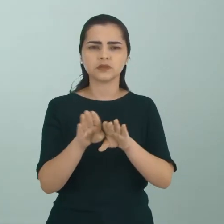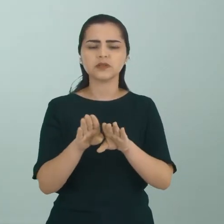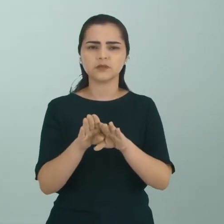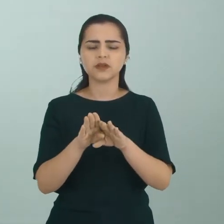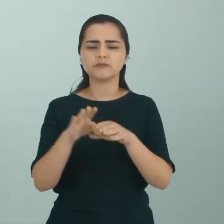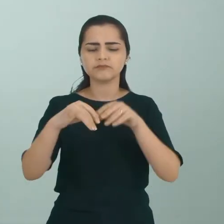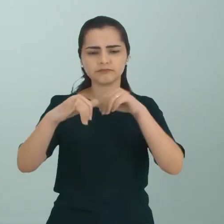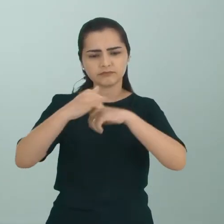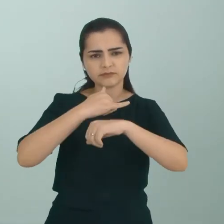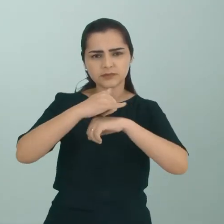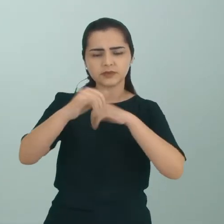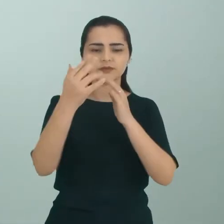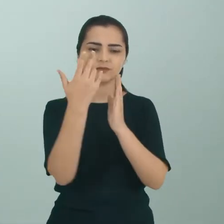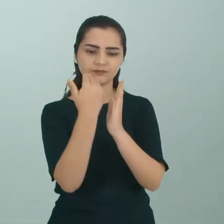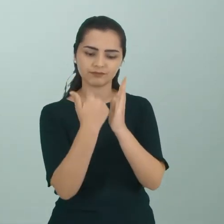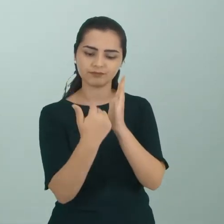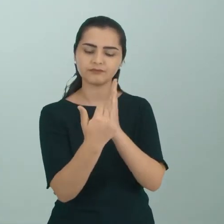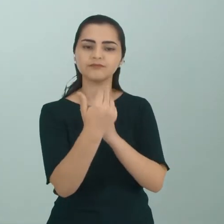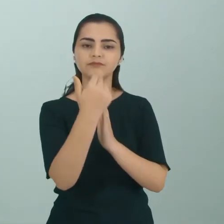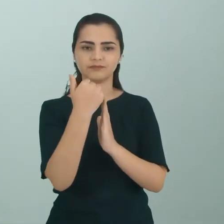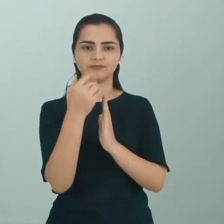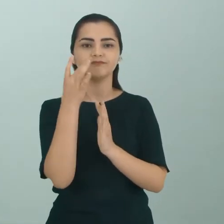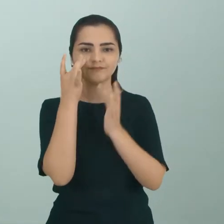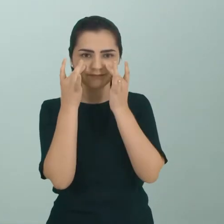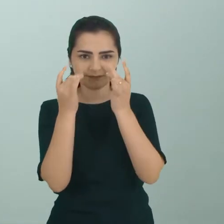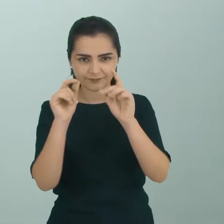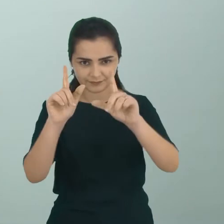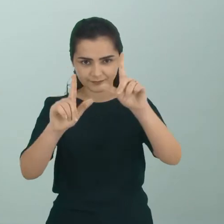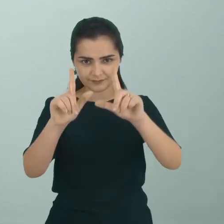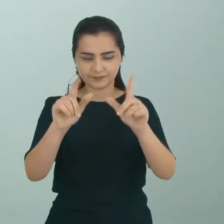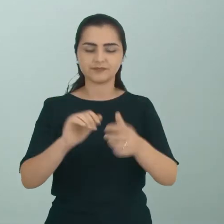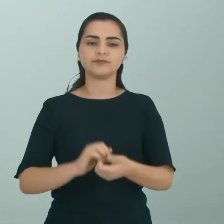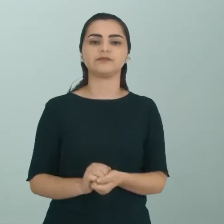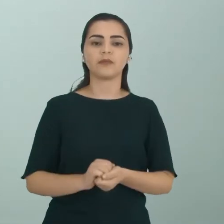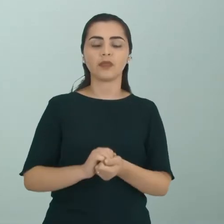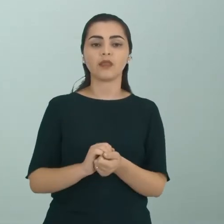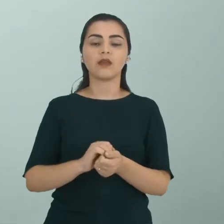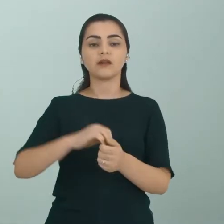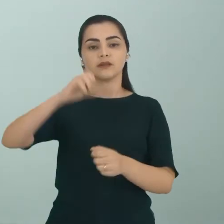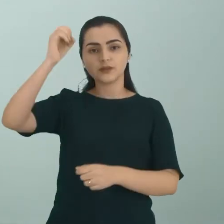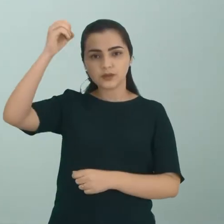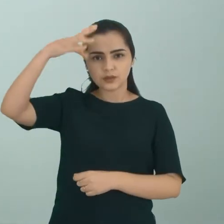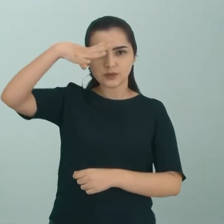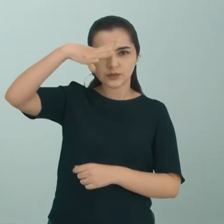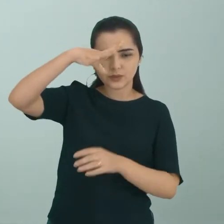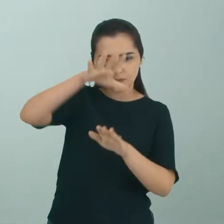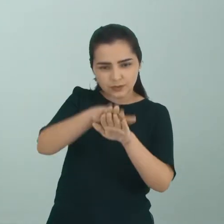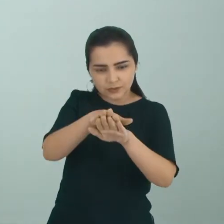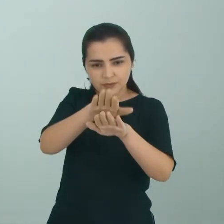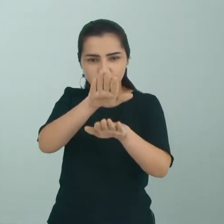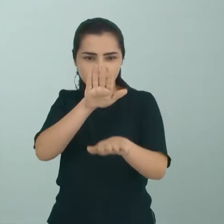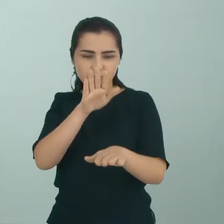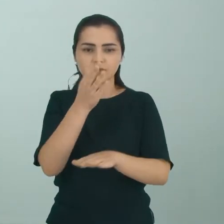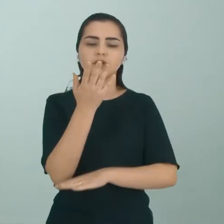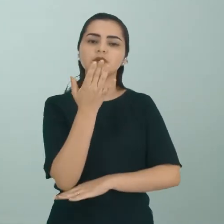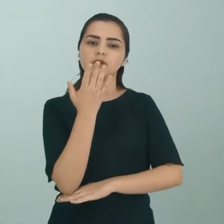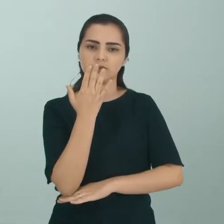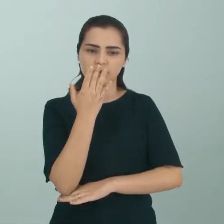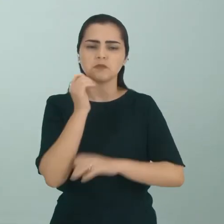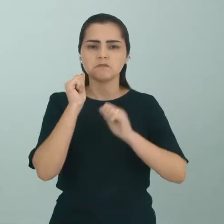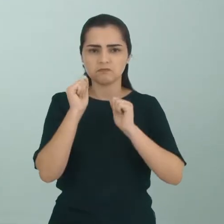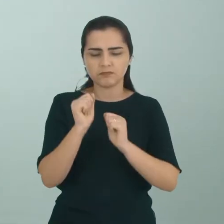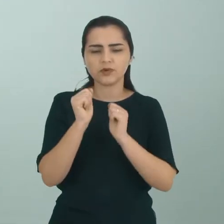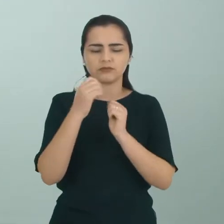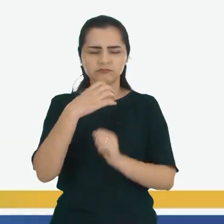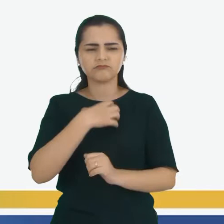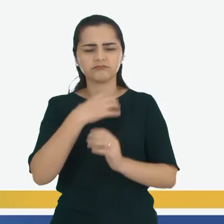esse recurso no desenho. Acompanhe aqui comigo. A luz, a sombra, as cores podem